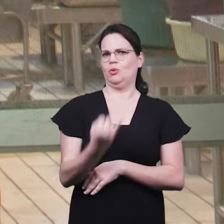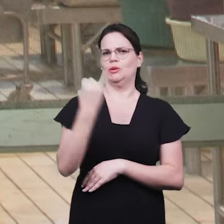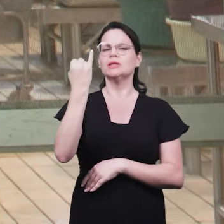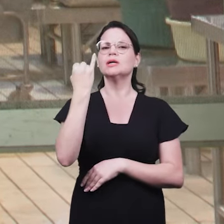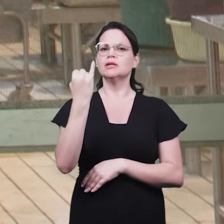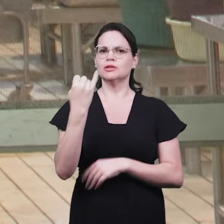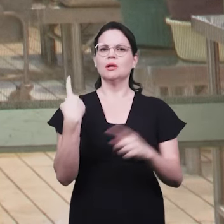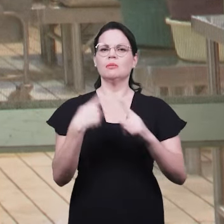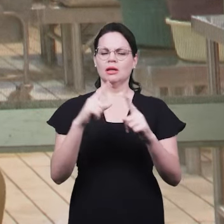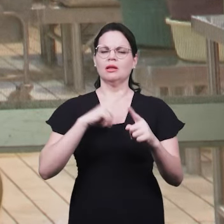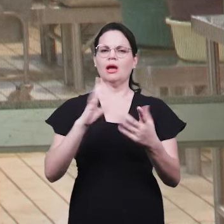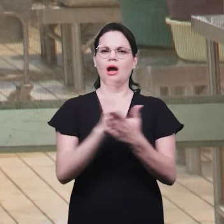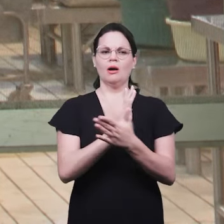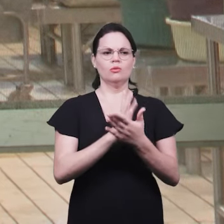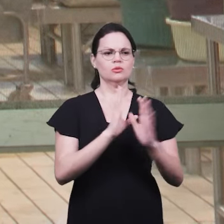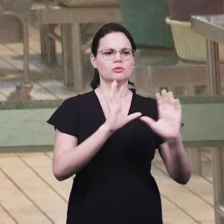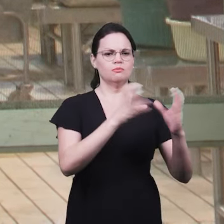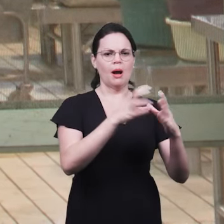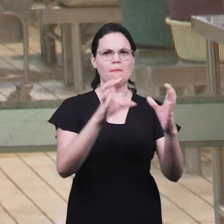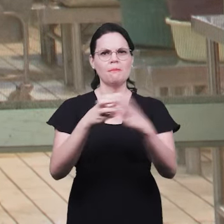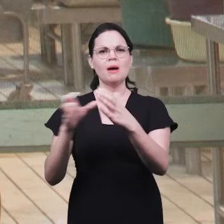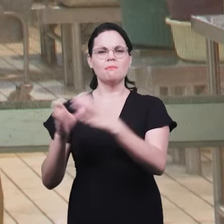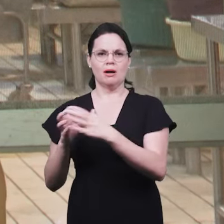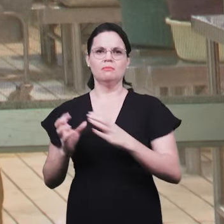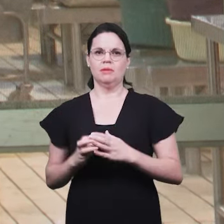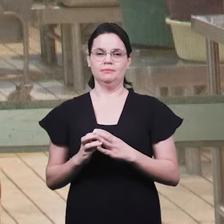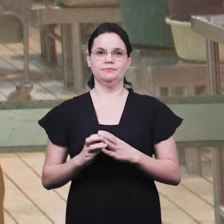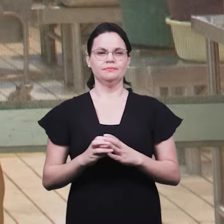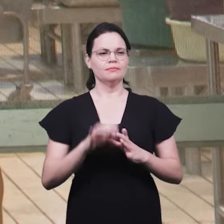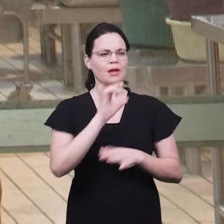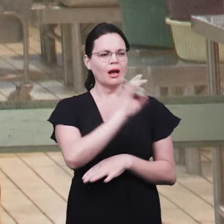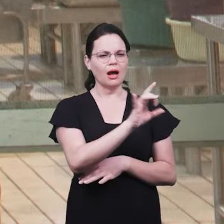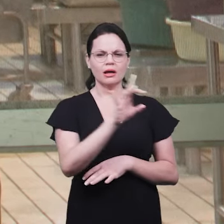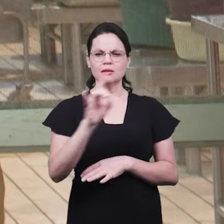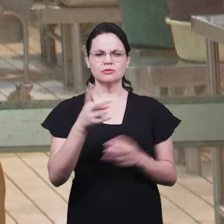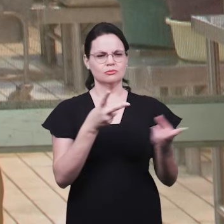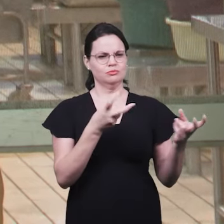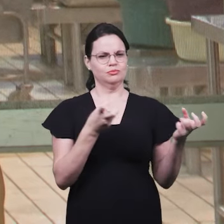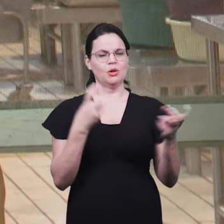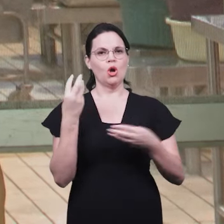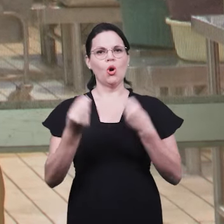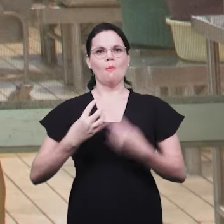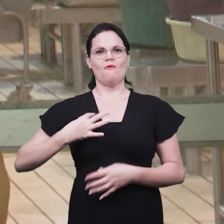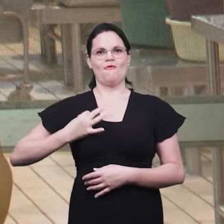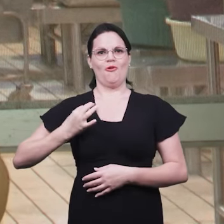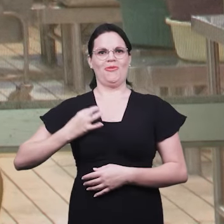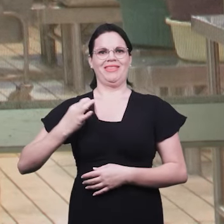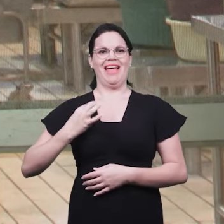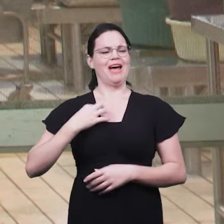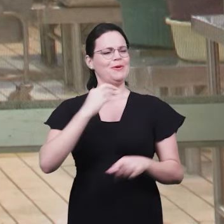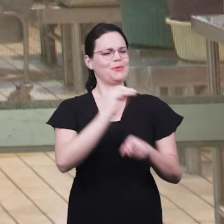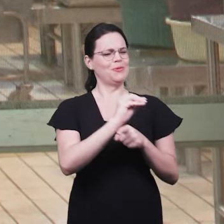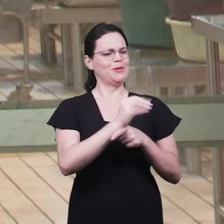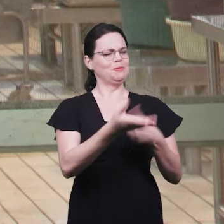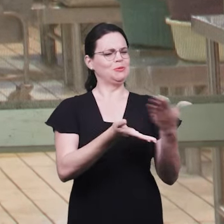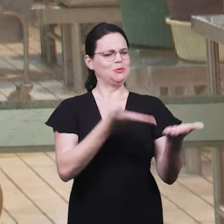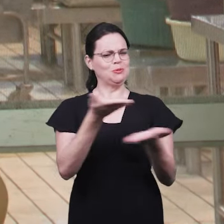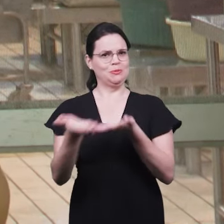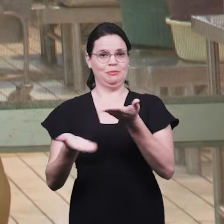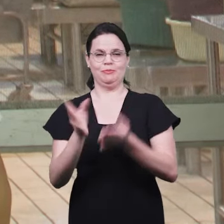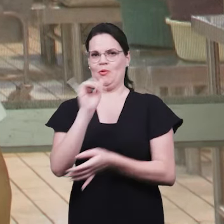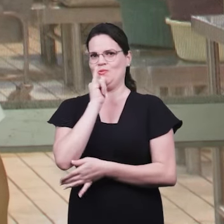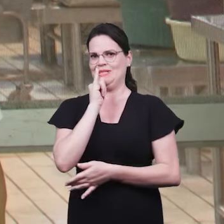mais específicos. Cada departamento, nós observamos o cuidado dos voluntários. Na cozinha, por